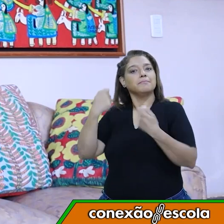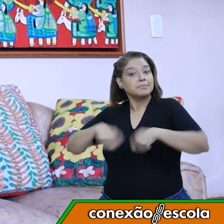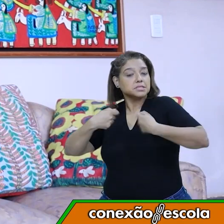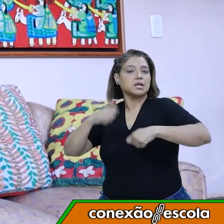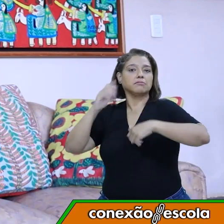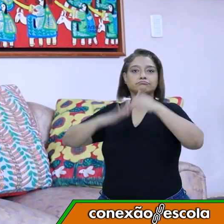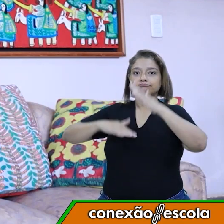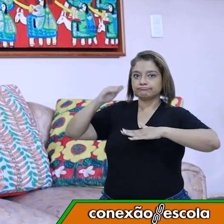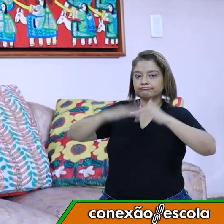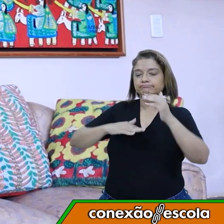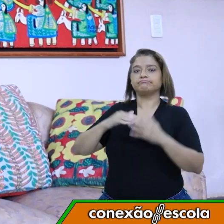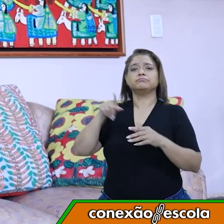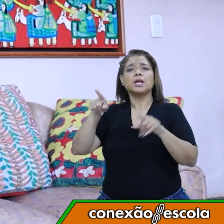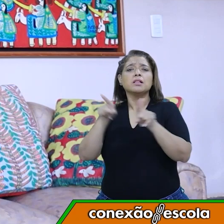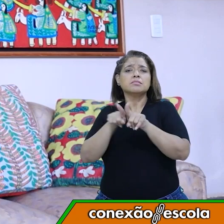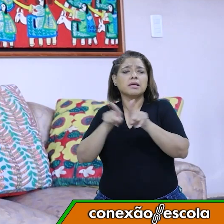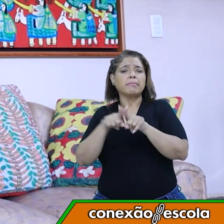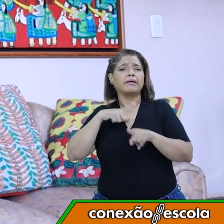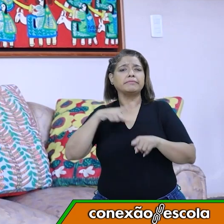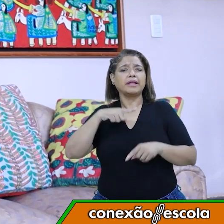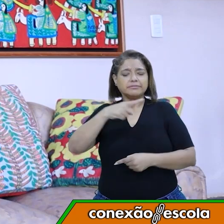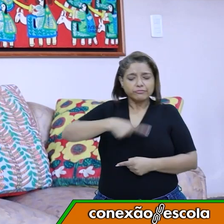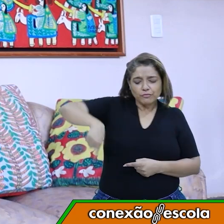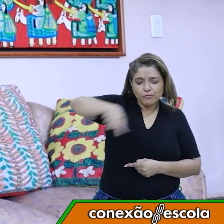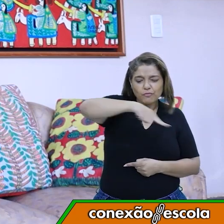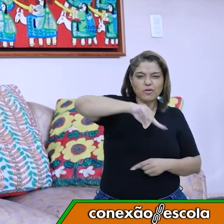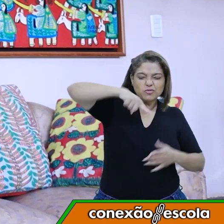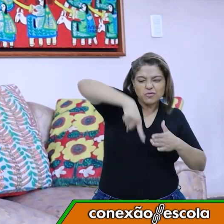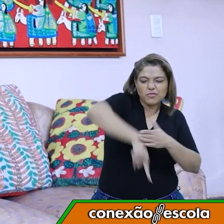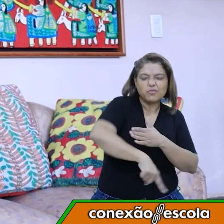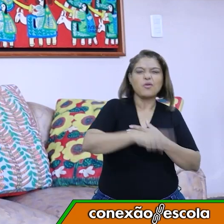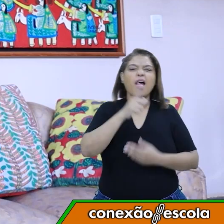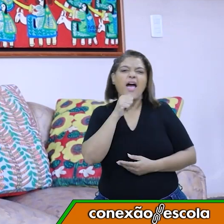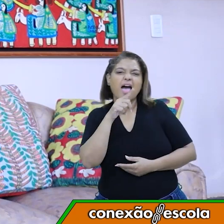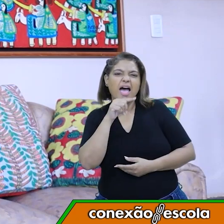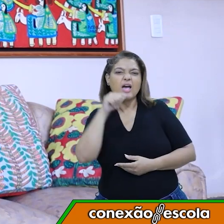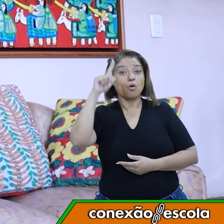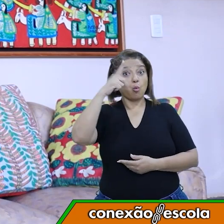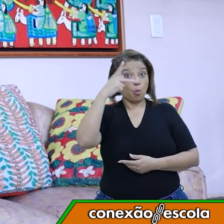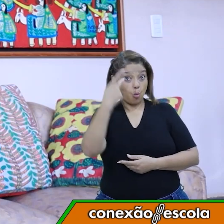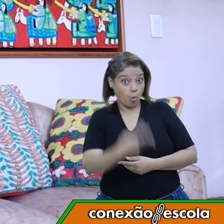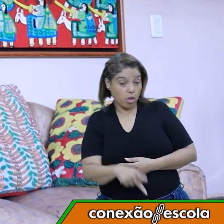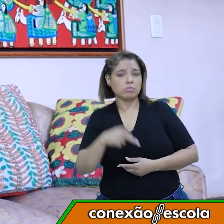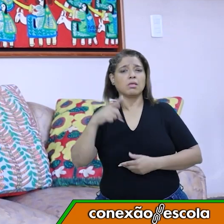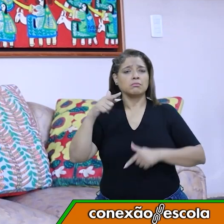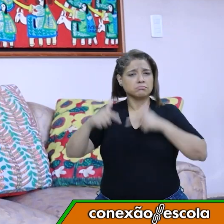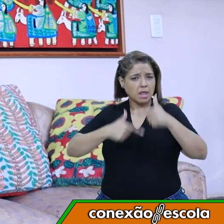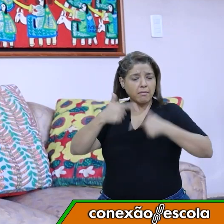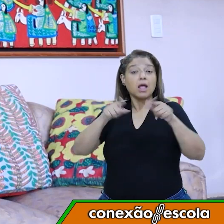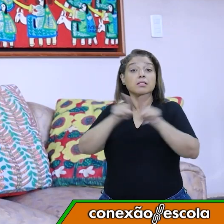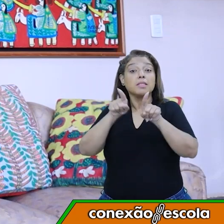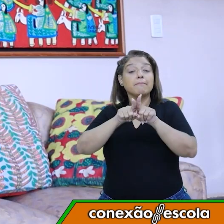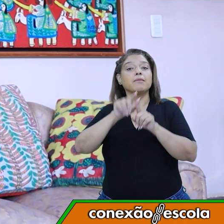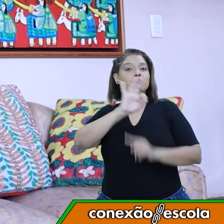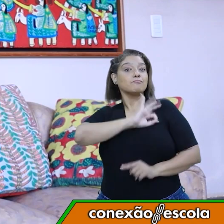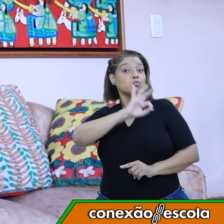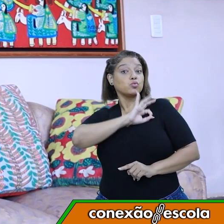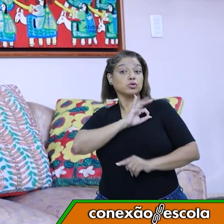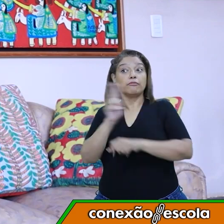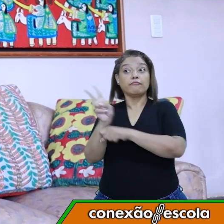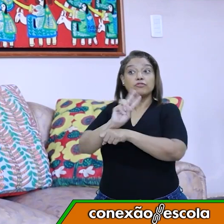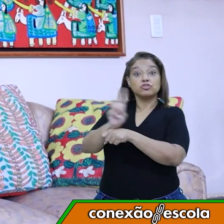cisterna aqui em Goiânia, a furar a valeta da Avenida Anhanguera. Ele foi trabalhou de guarda-noite muitos anos,